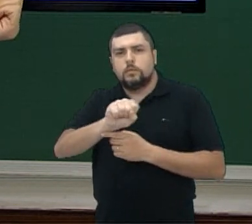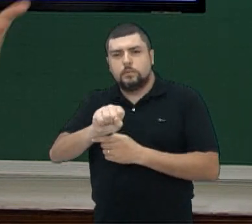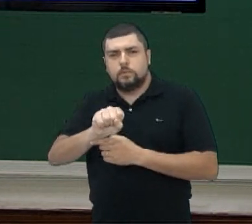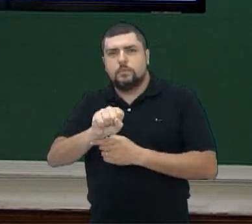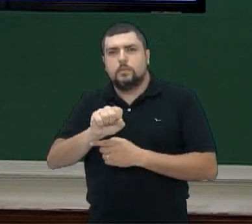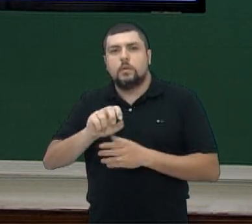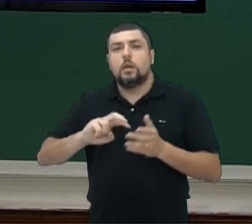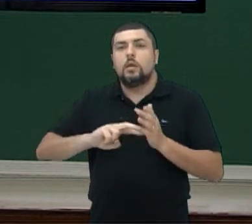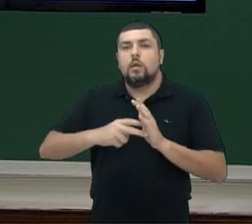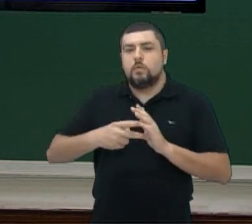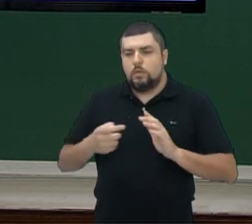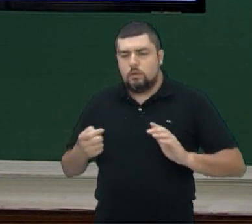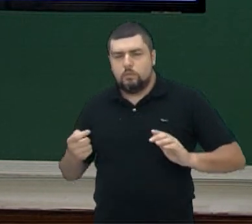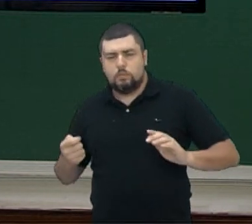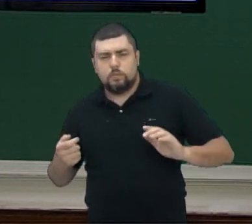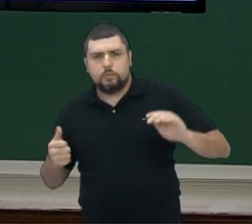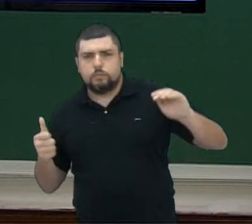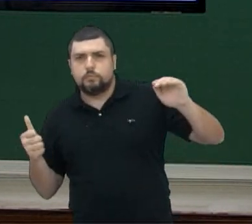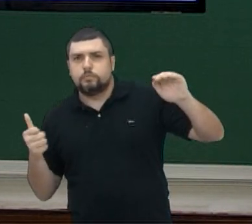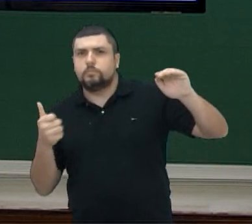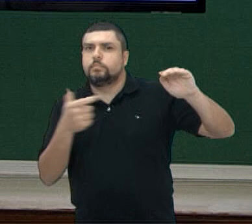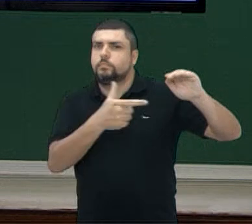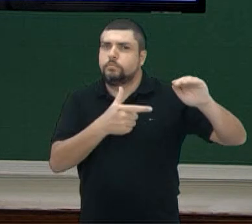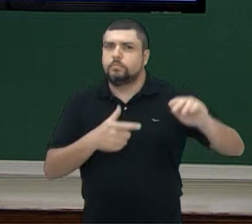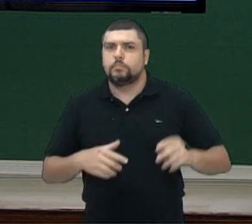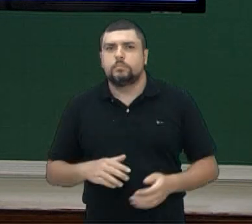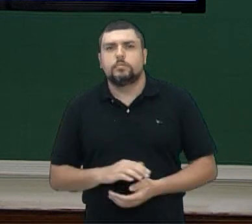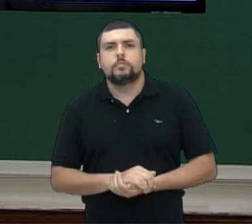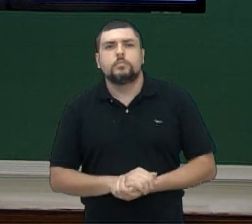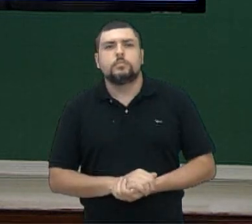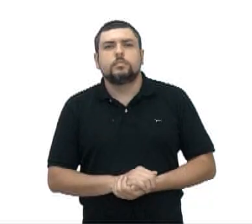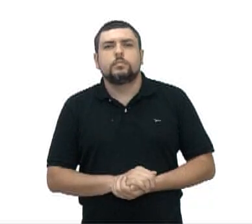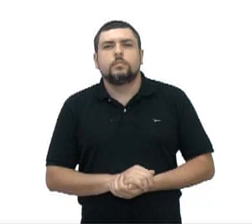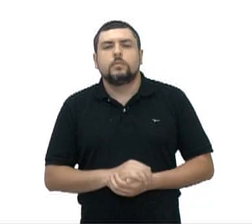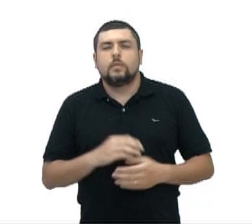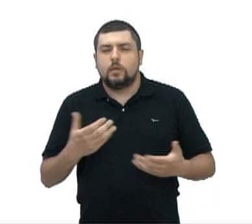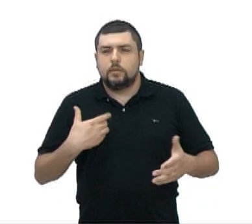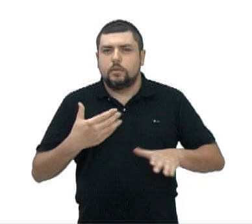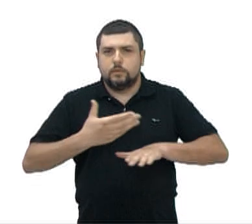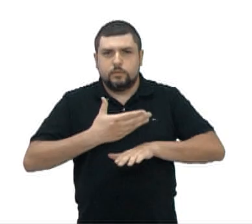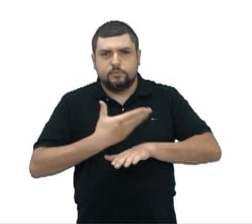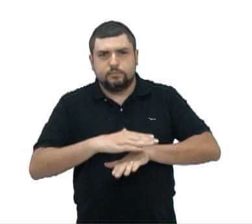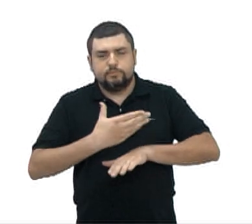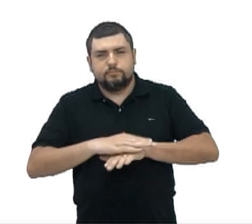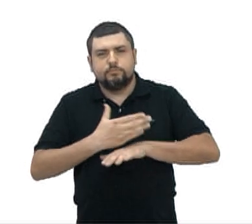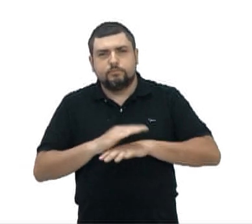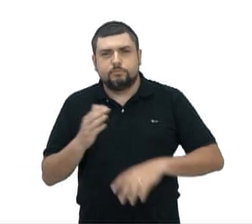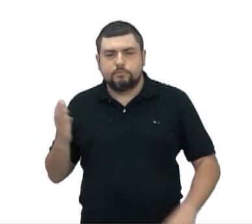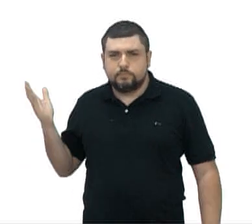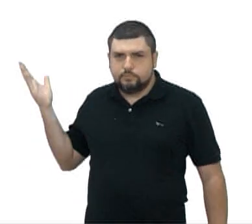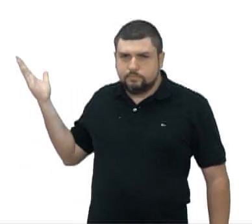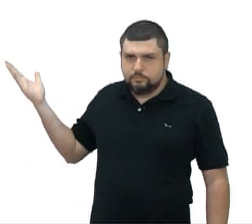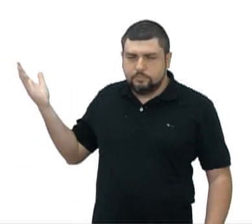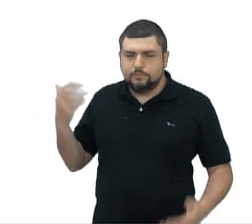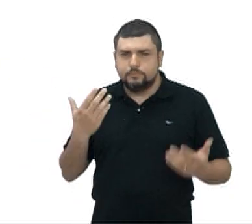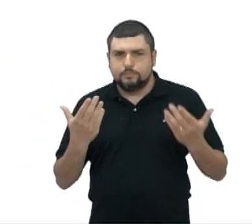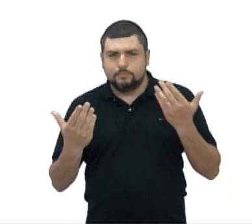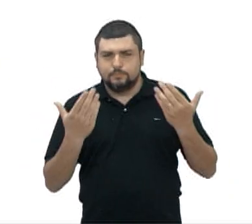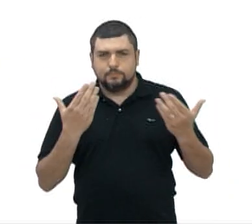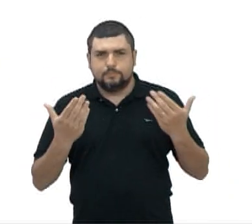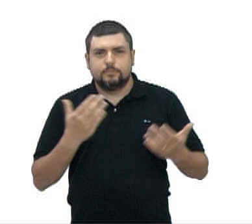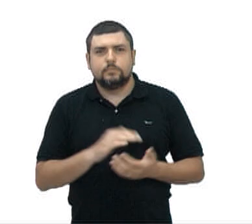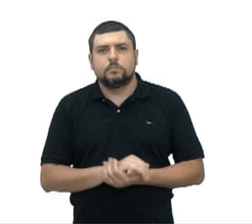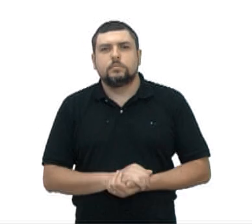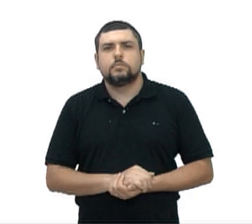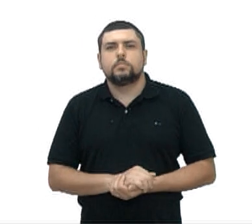que. Ok? Bora praticar? Primeiro exercício aqui dos nossos comparativos. Look